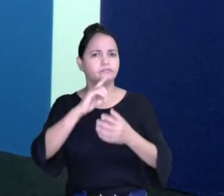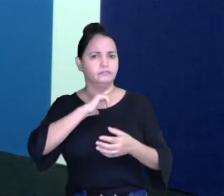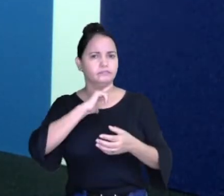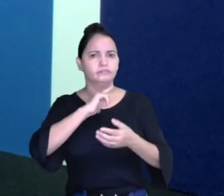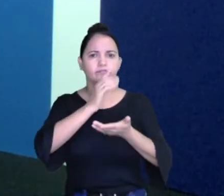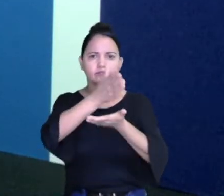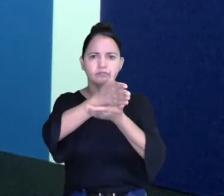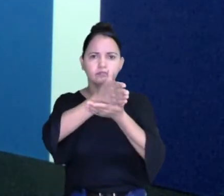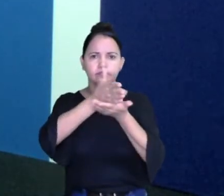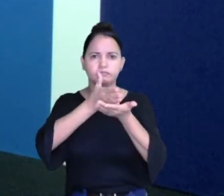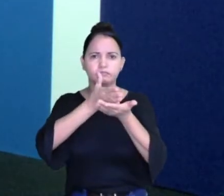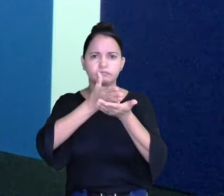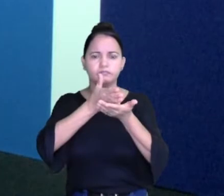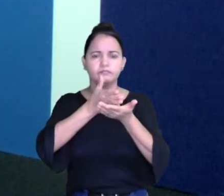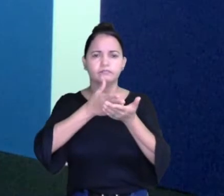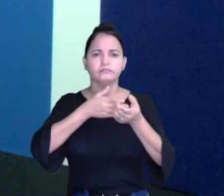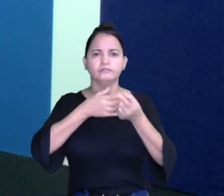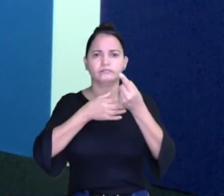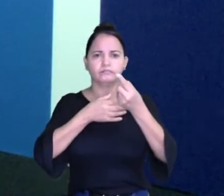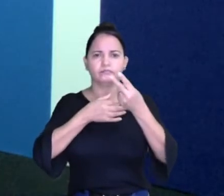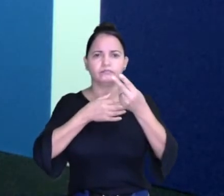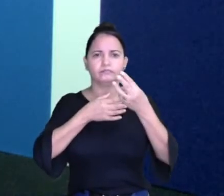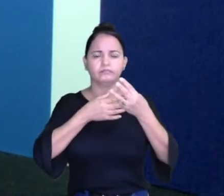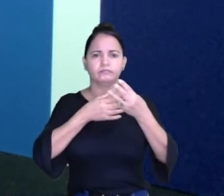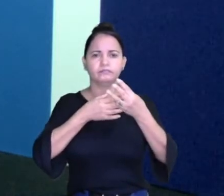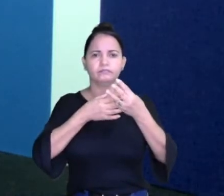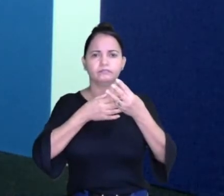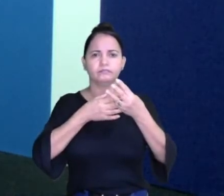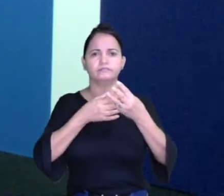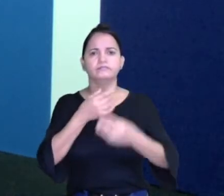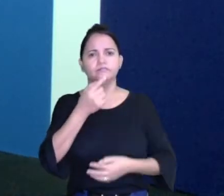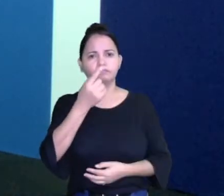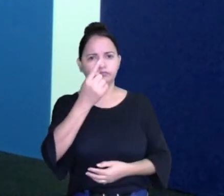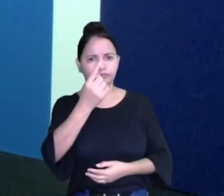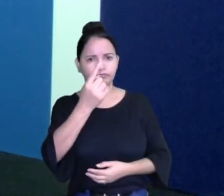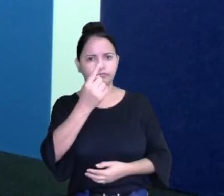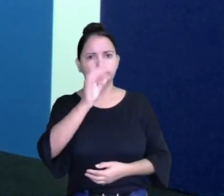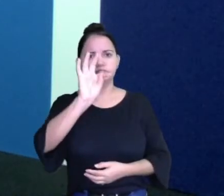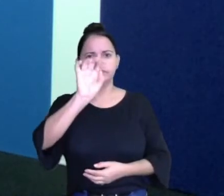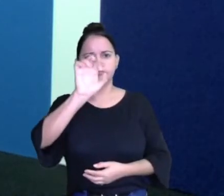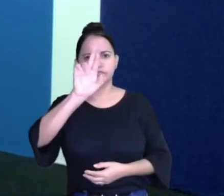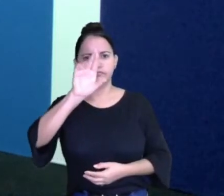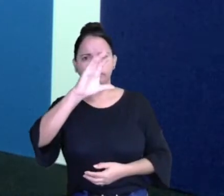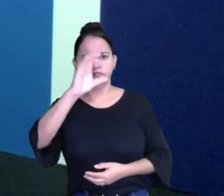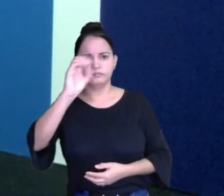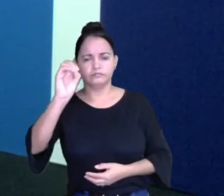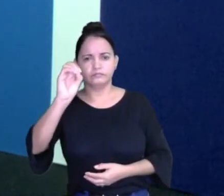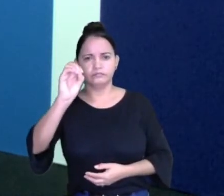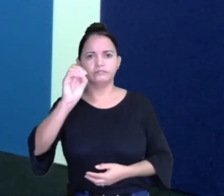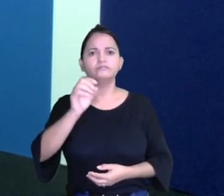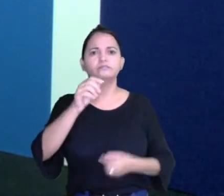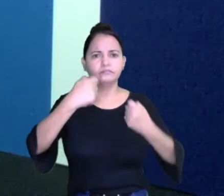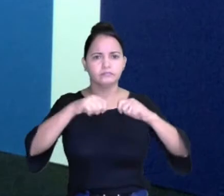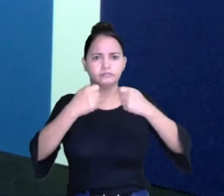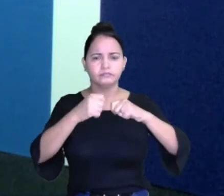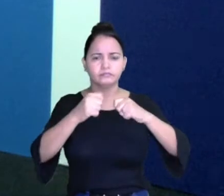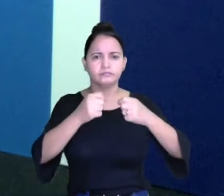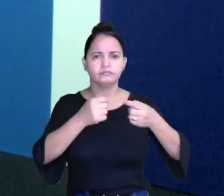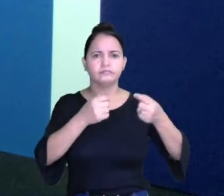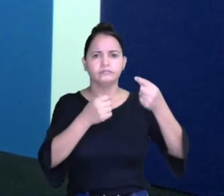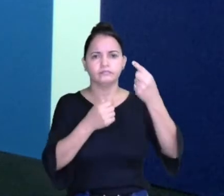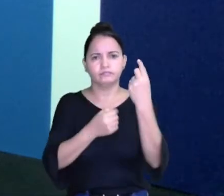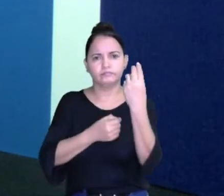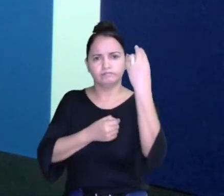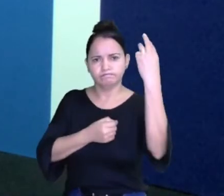1, 2, 3. 1/3, porque são 3 pessoas que eu preciso